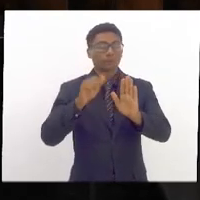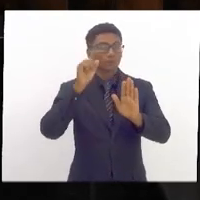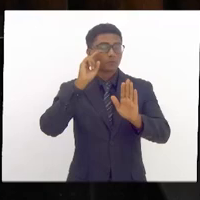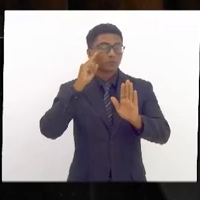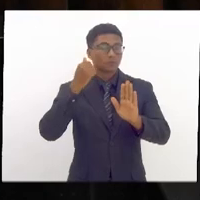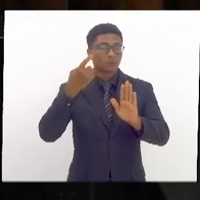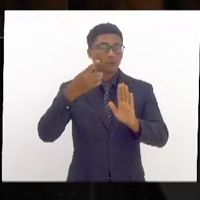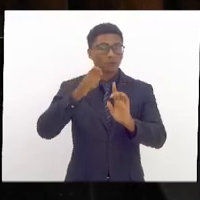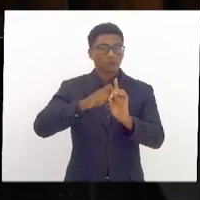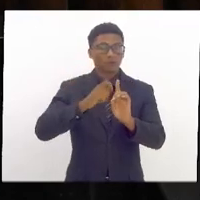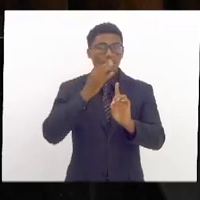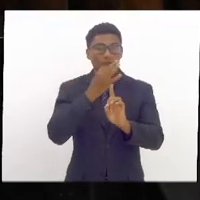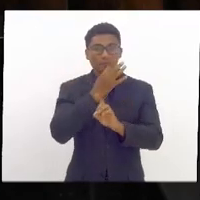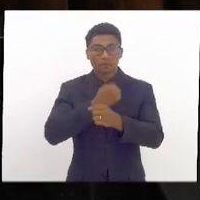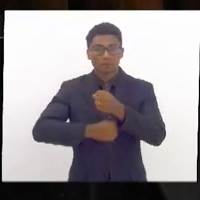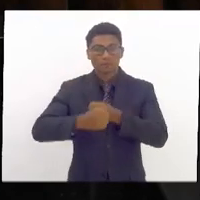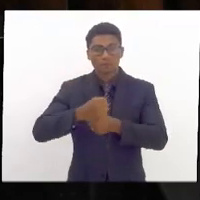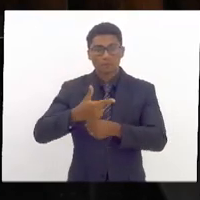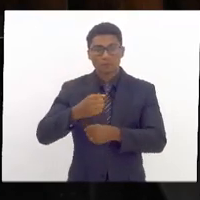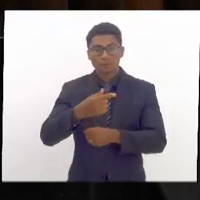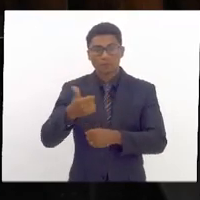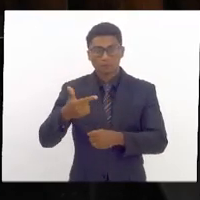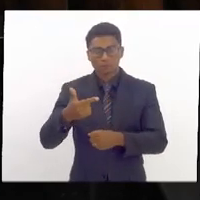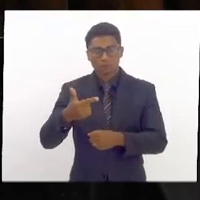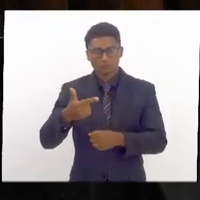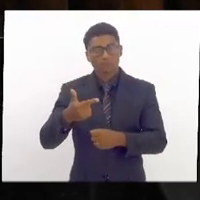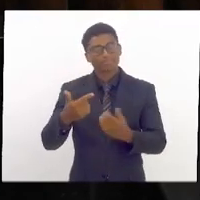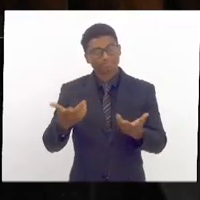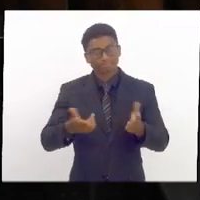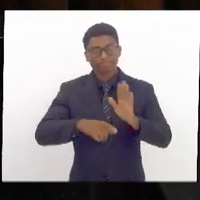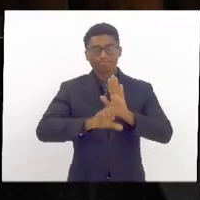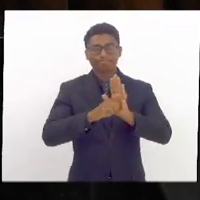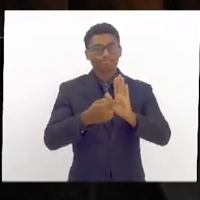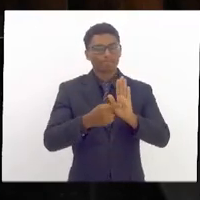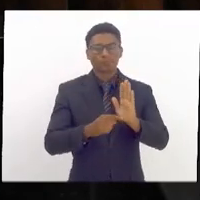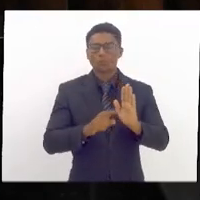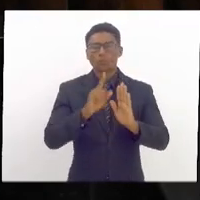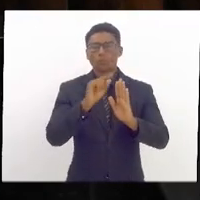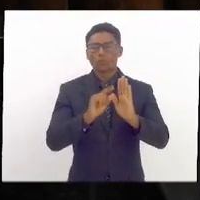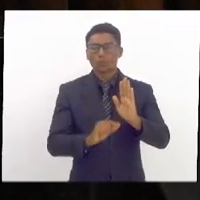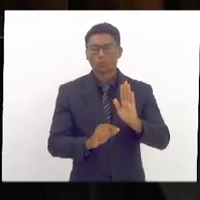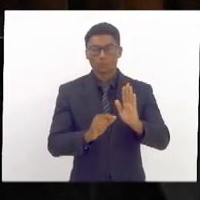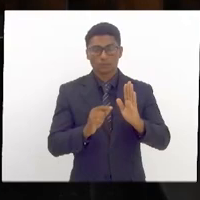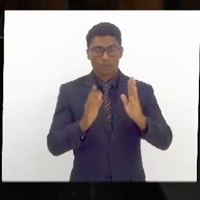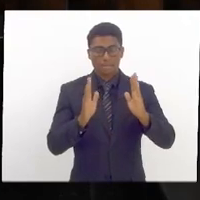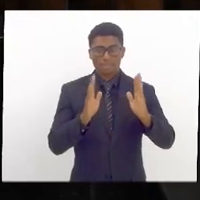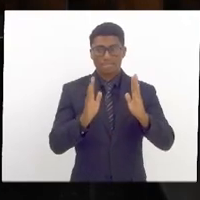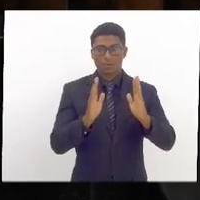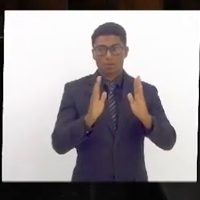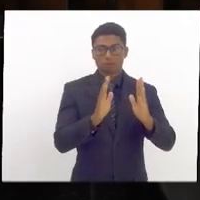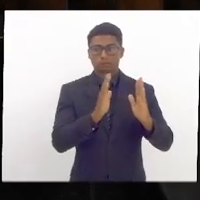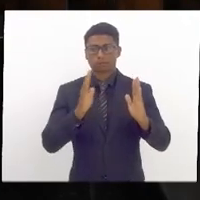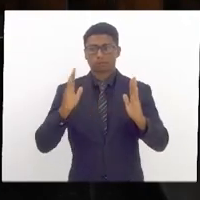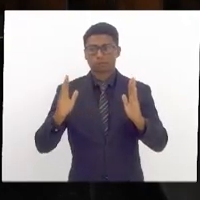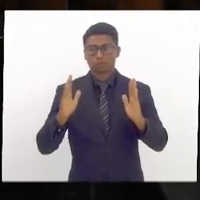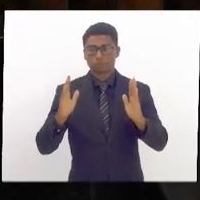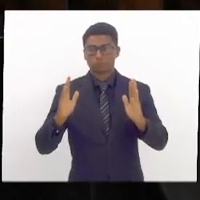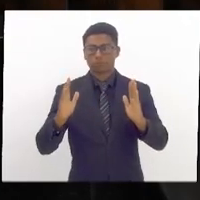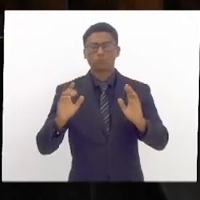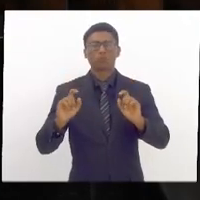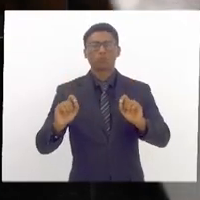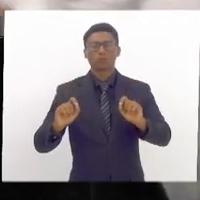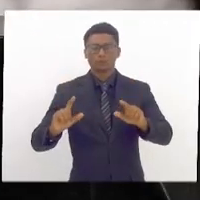de setembro de 22, recentemente. Esta lei prorrogou a vigência da ação